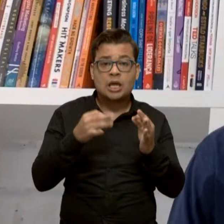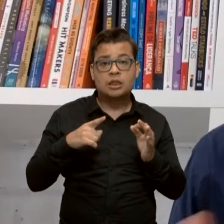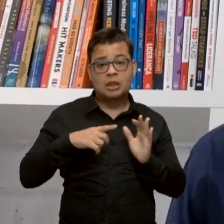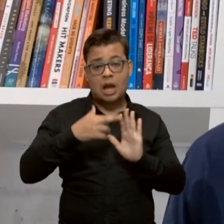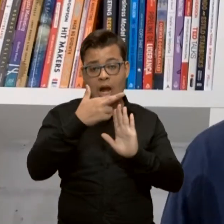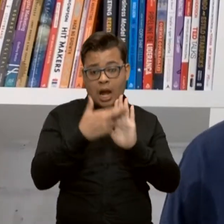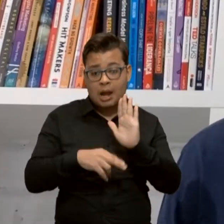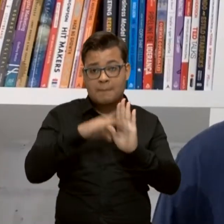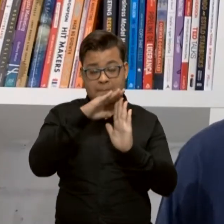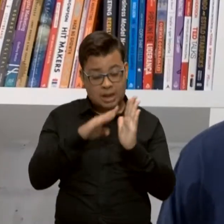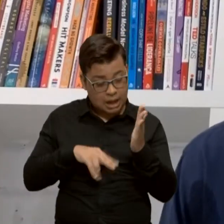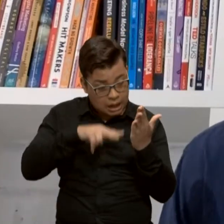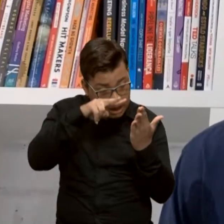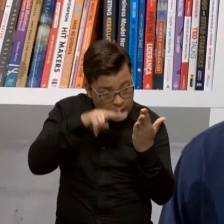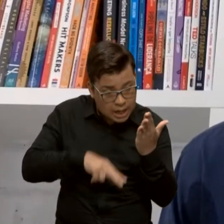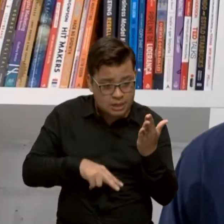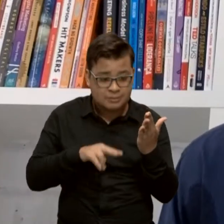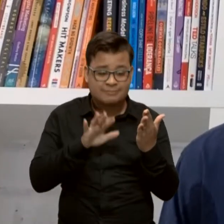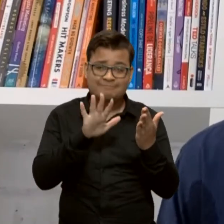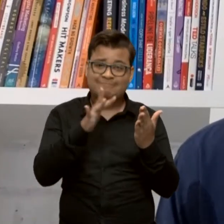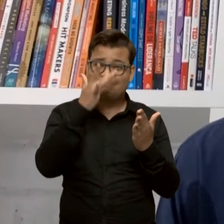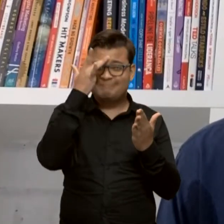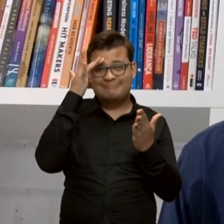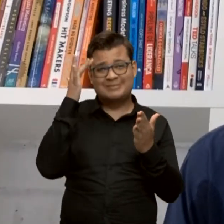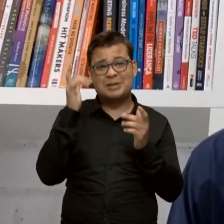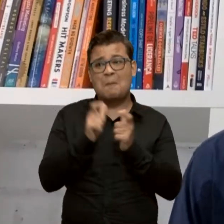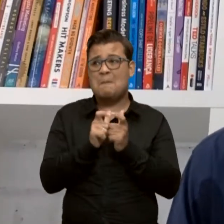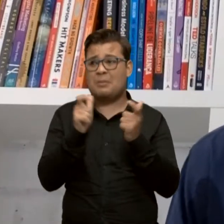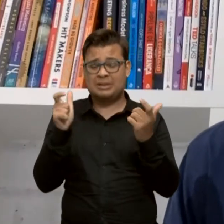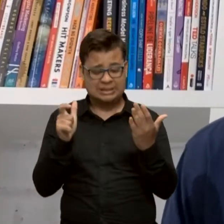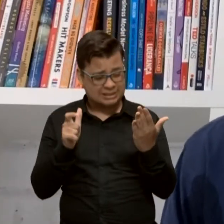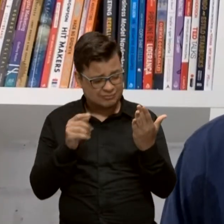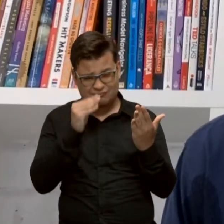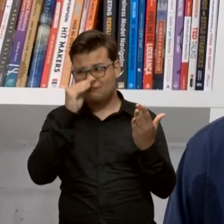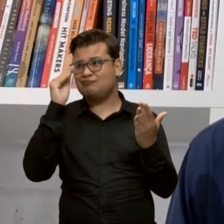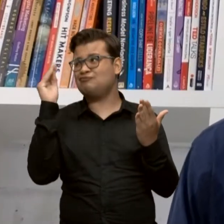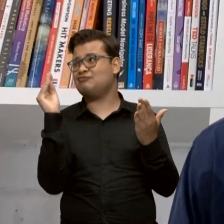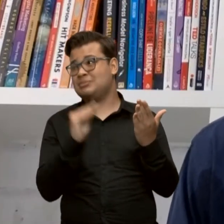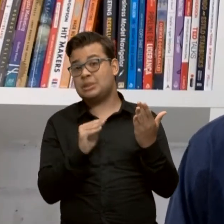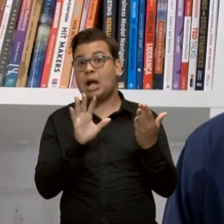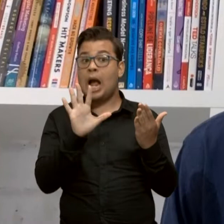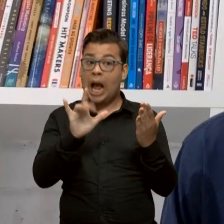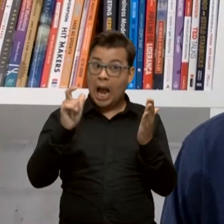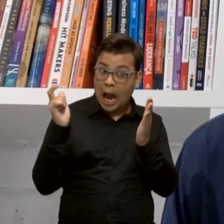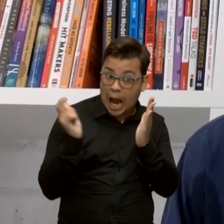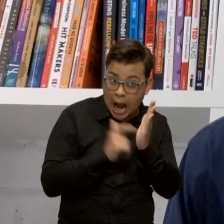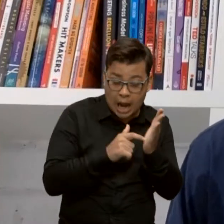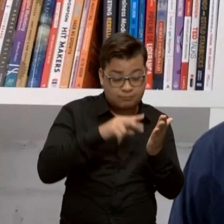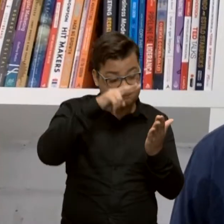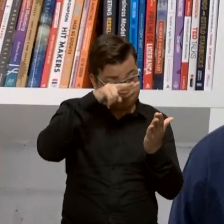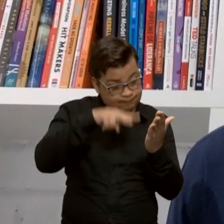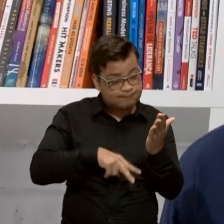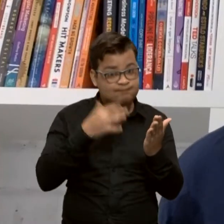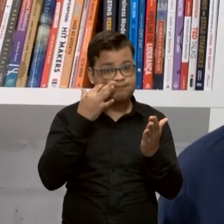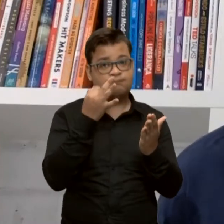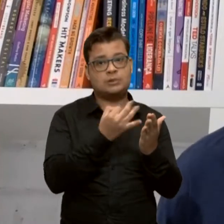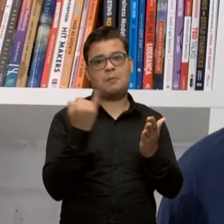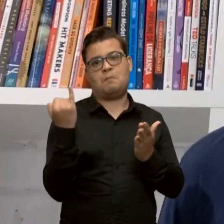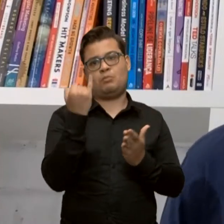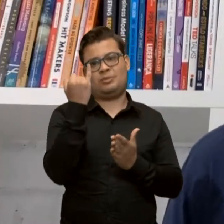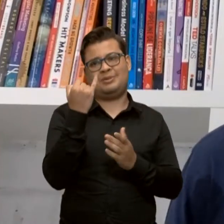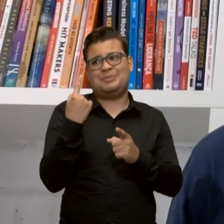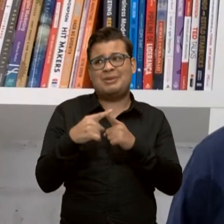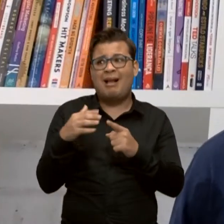que, às vezes, muita gente acaba passando batido. É importante ler para depois não ter